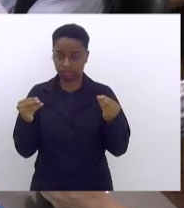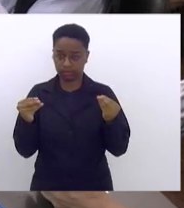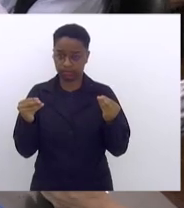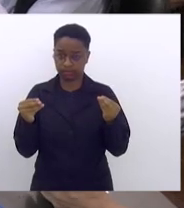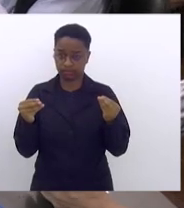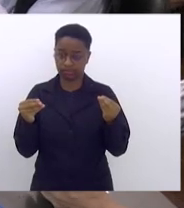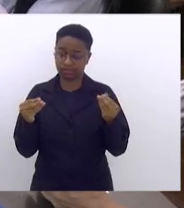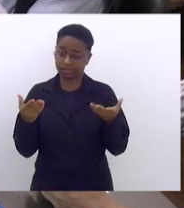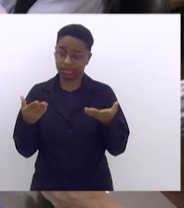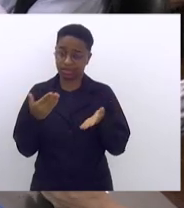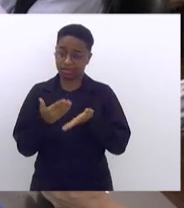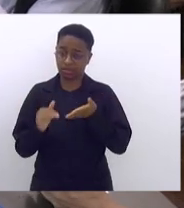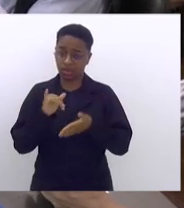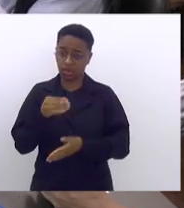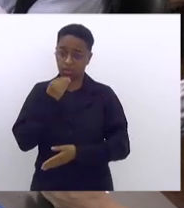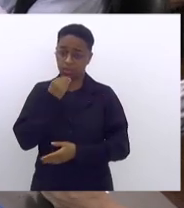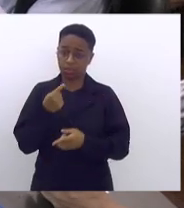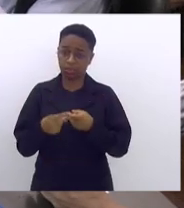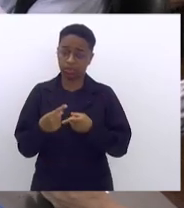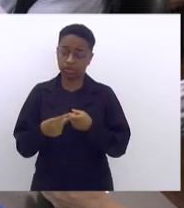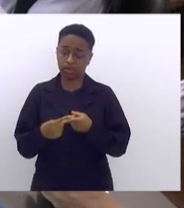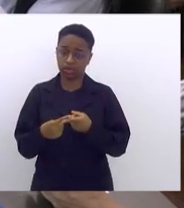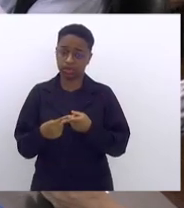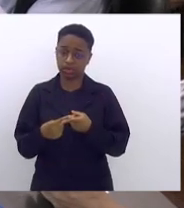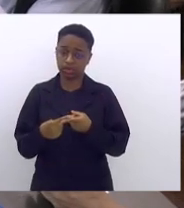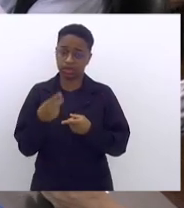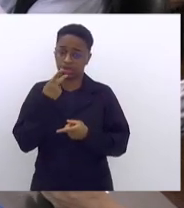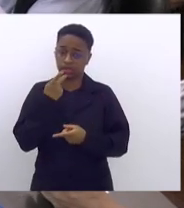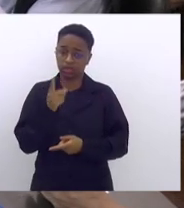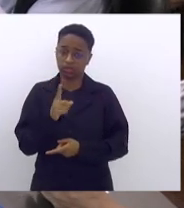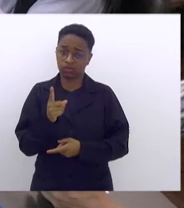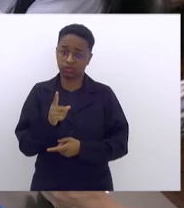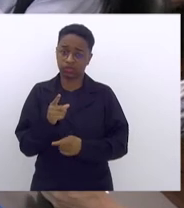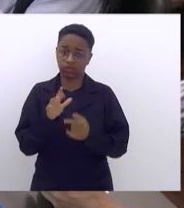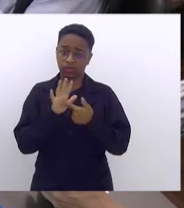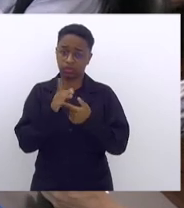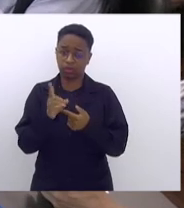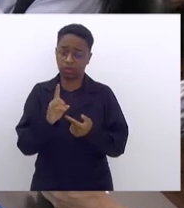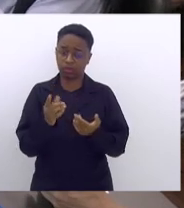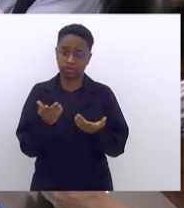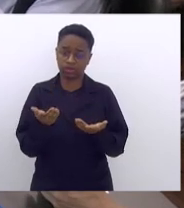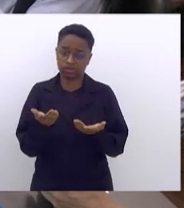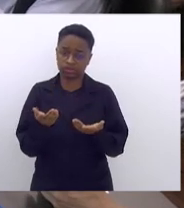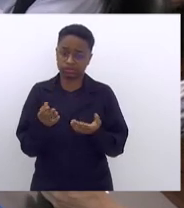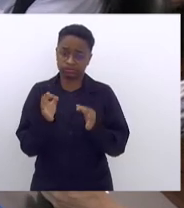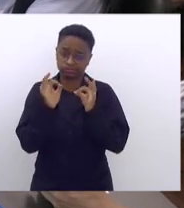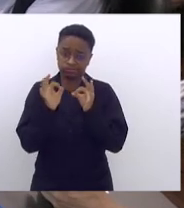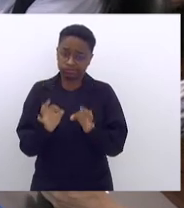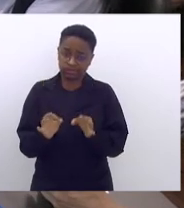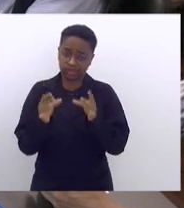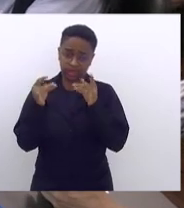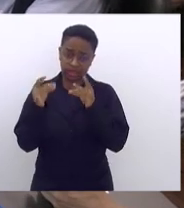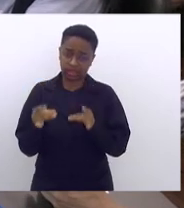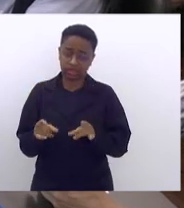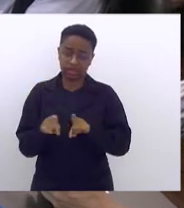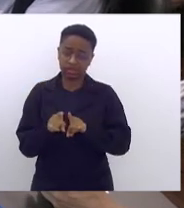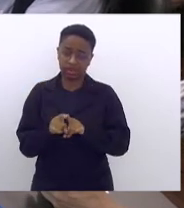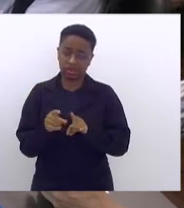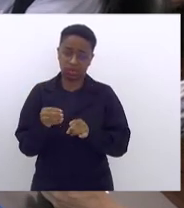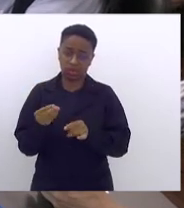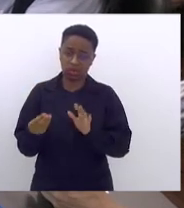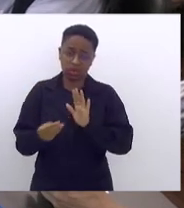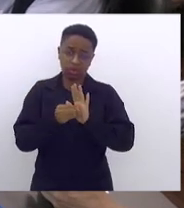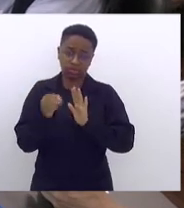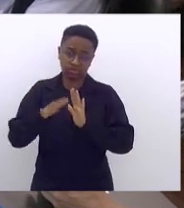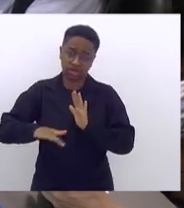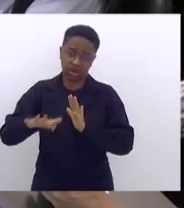a perda de oportunidade é que ele não faz nenhuma menção ou especifica nada concreto e bota de forma vaga esse